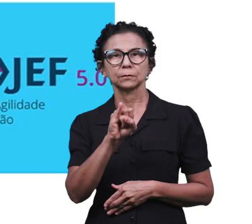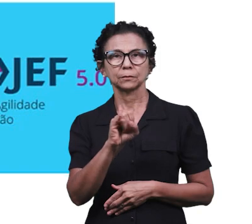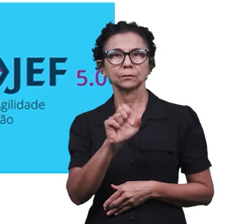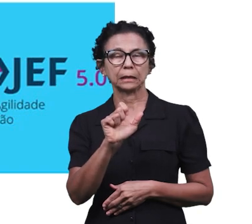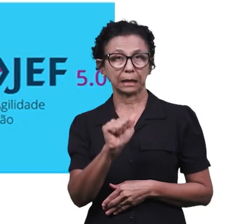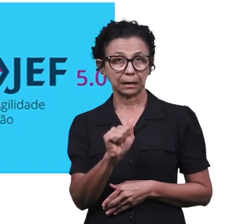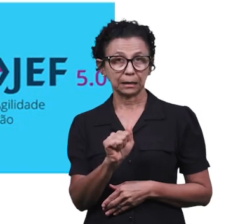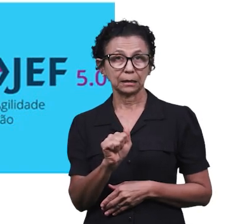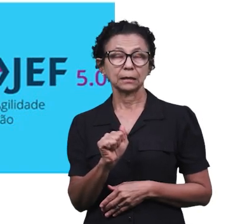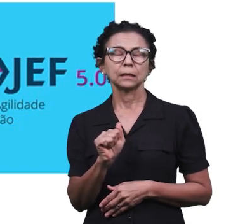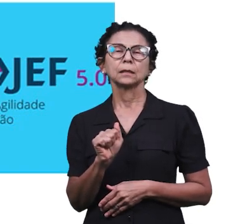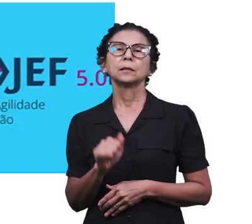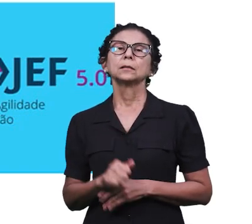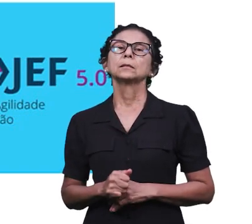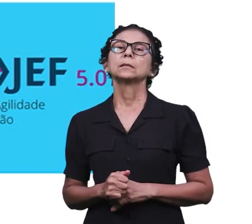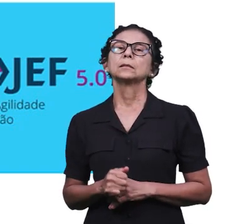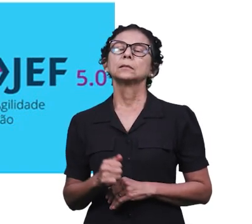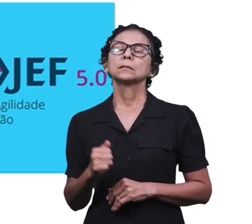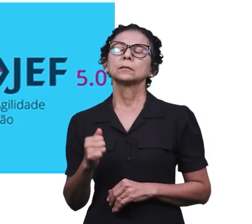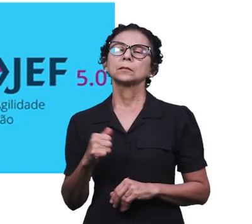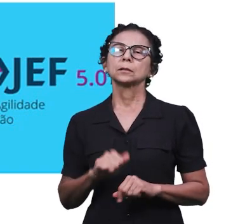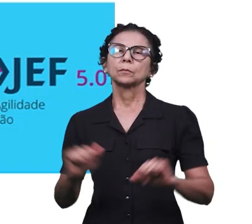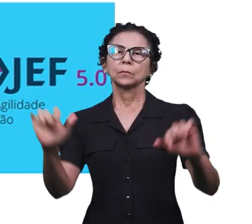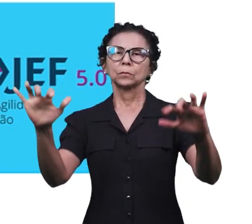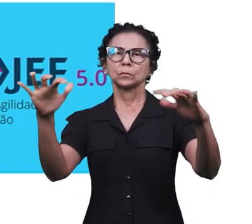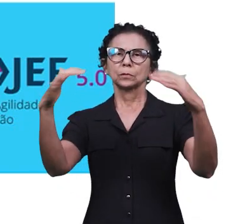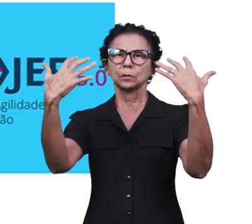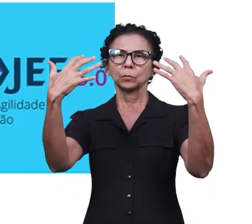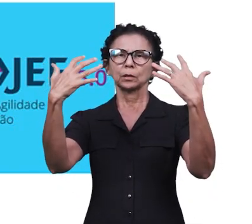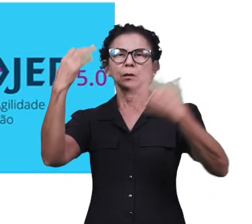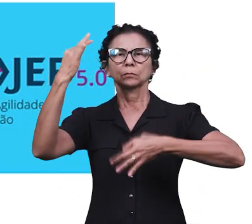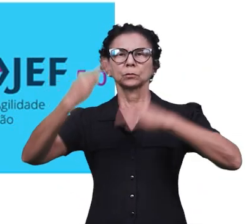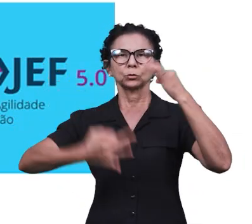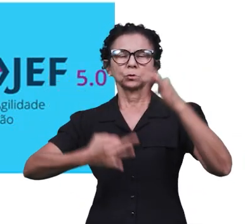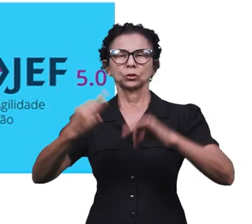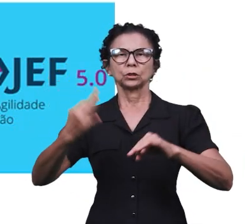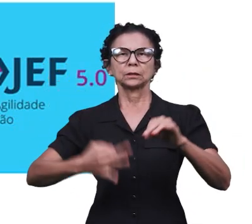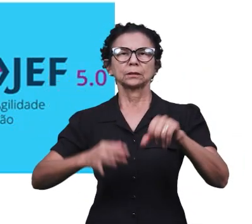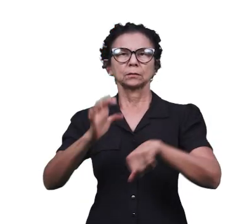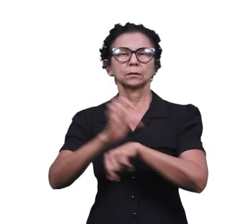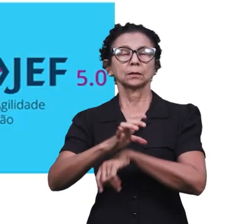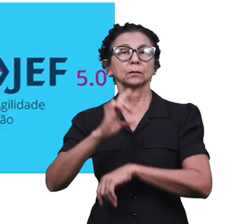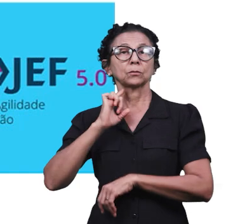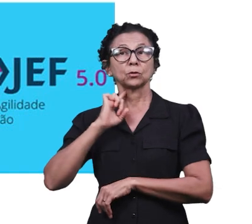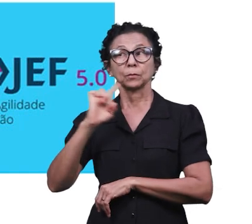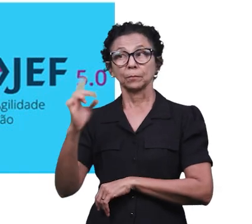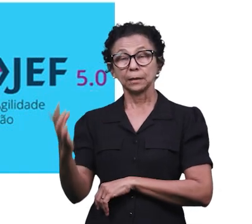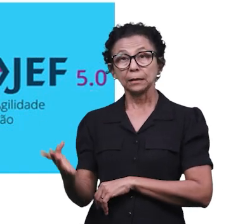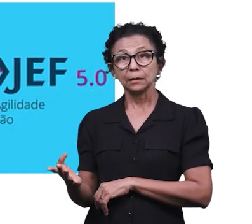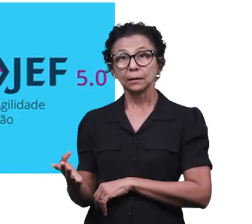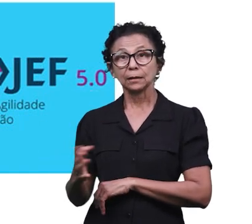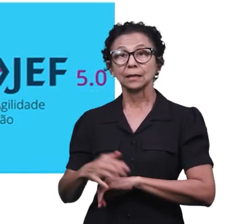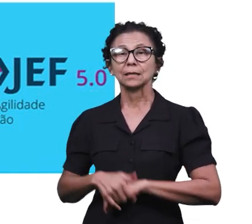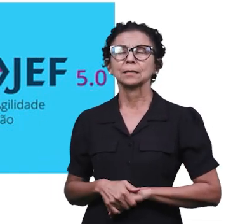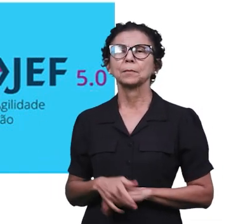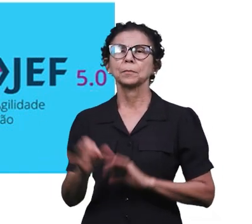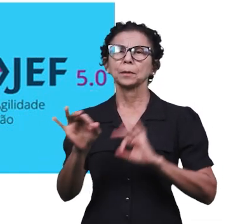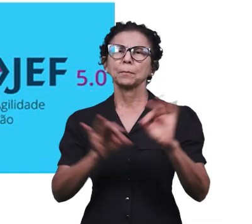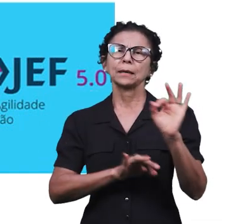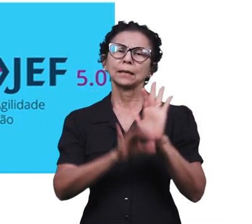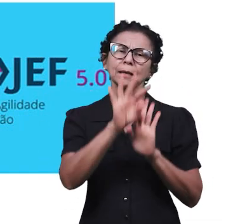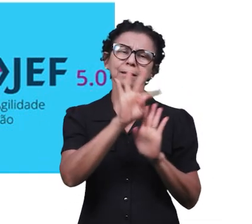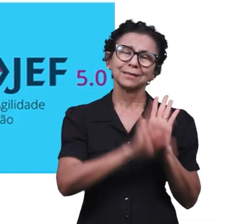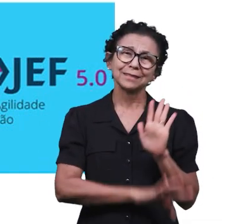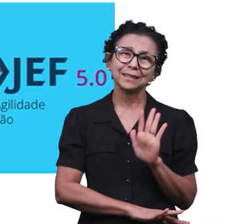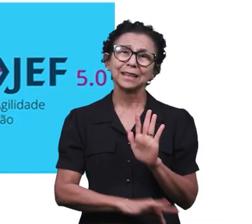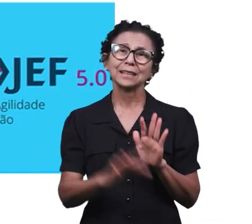Tribunal de Justiça de Minas Gerais, que também usa inteligência artificial para produção de textos, agilizar os trabalhos